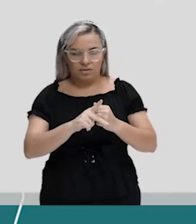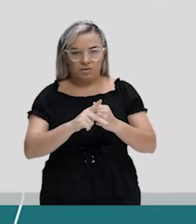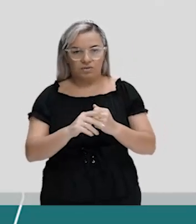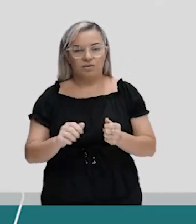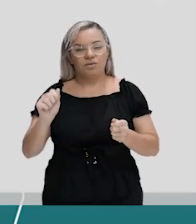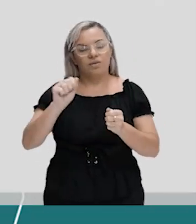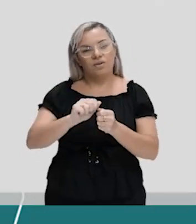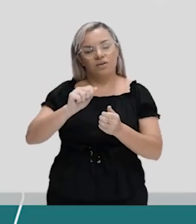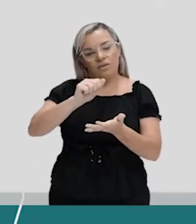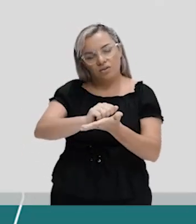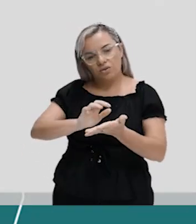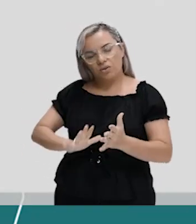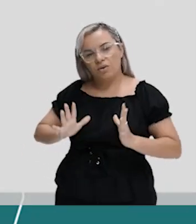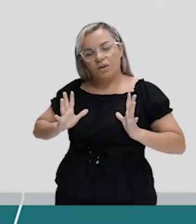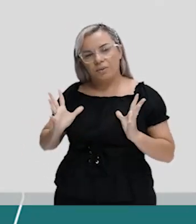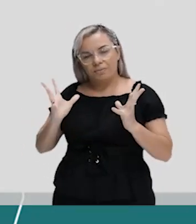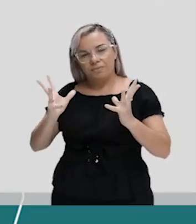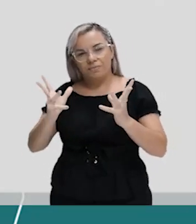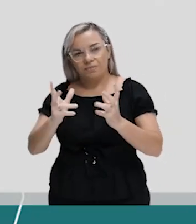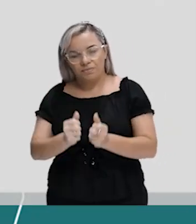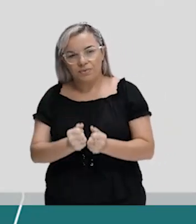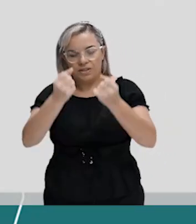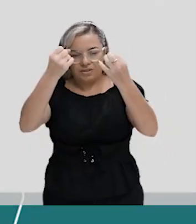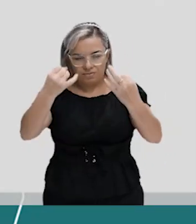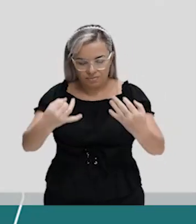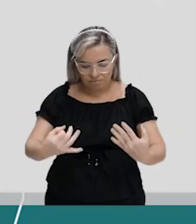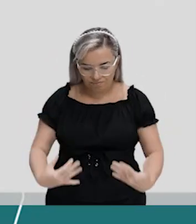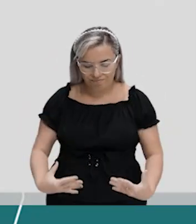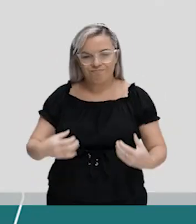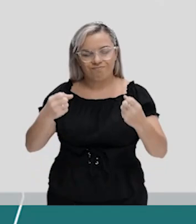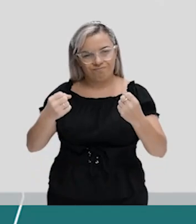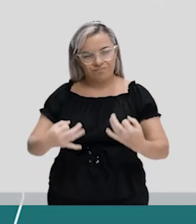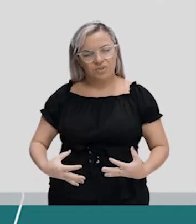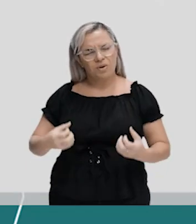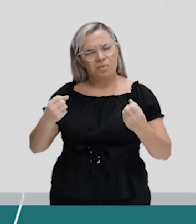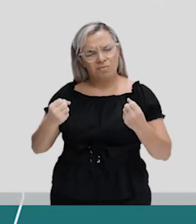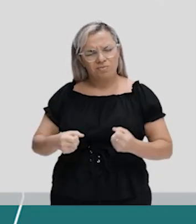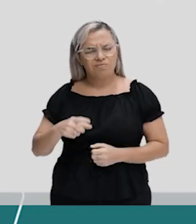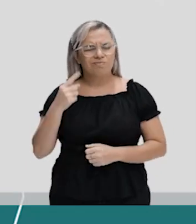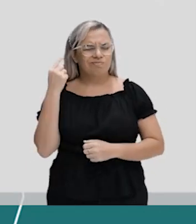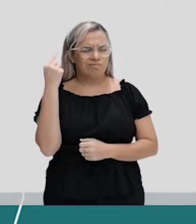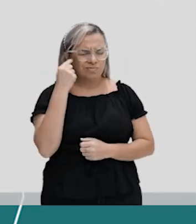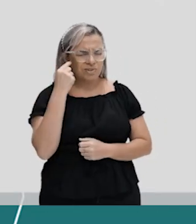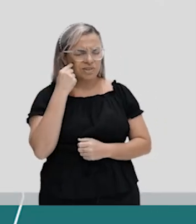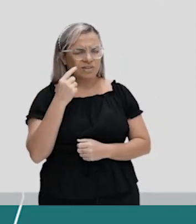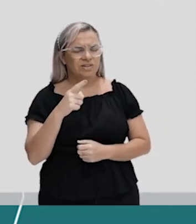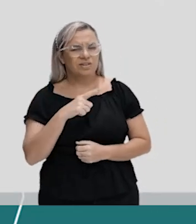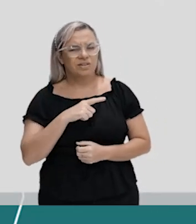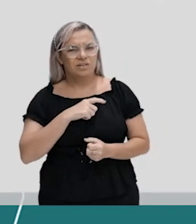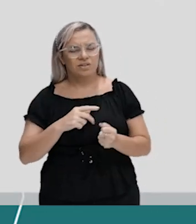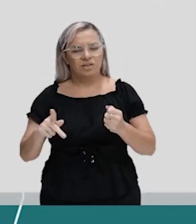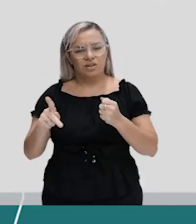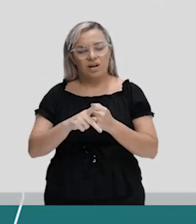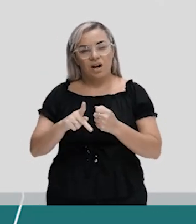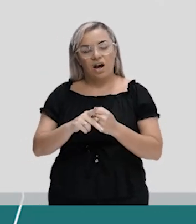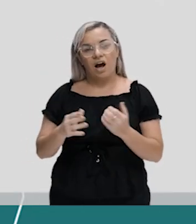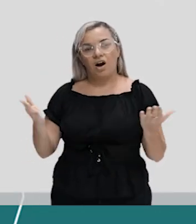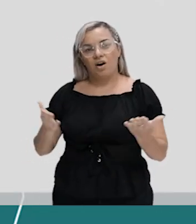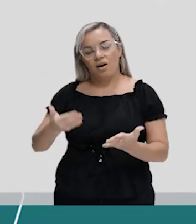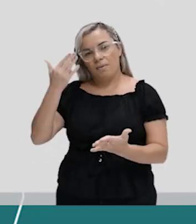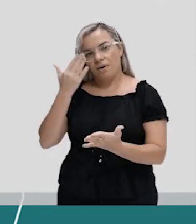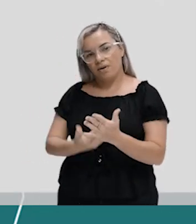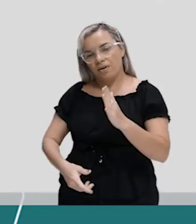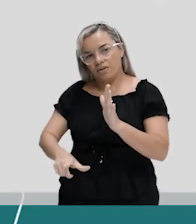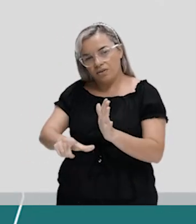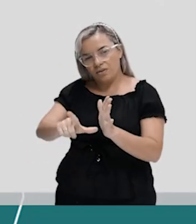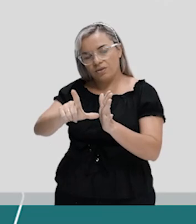exercícios, Todos os exercícios comentados, para que a gente possa tirar todas as nossas dúvidas. Mas se você perdeu as aulas anteriores,